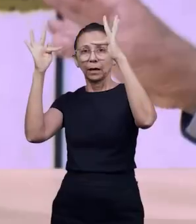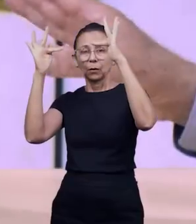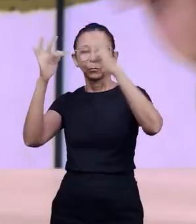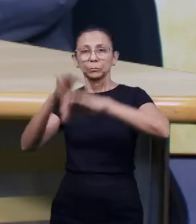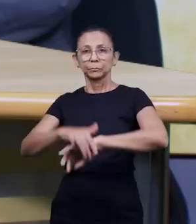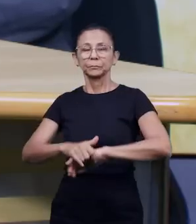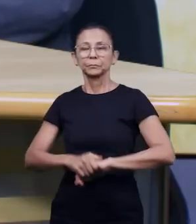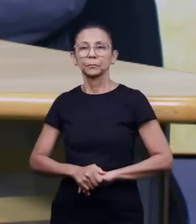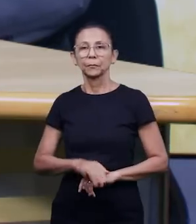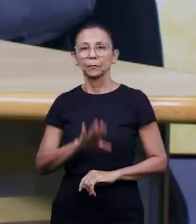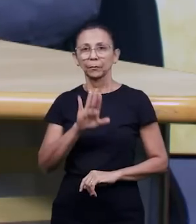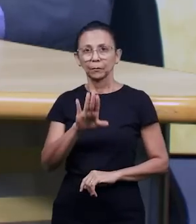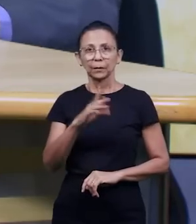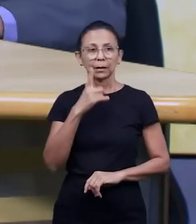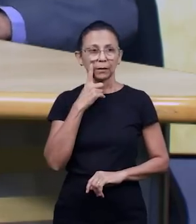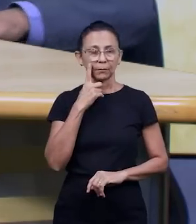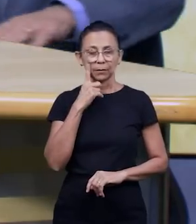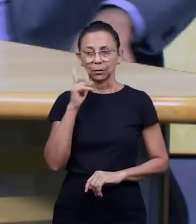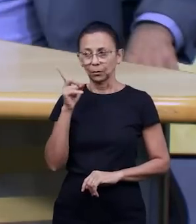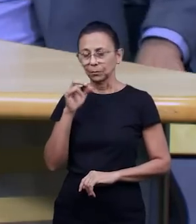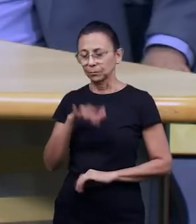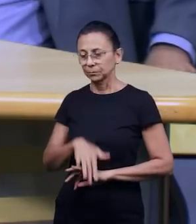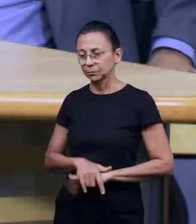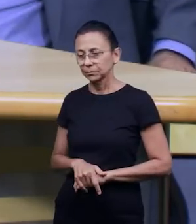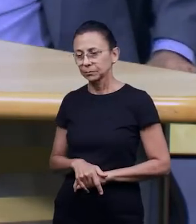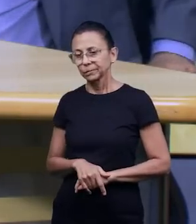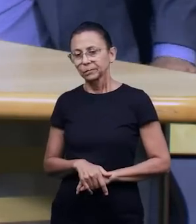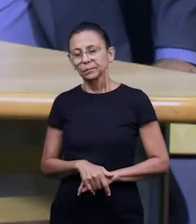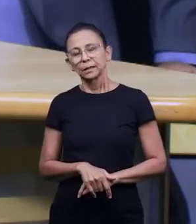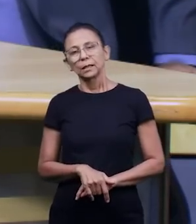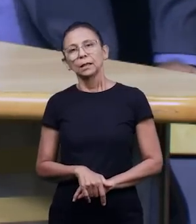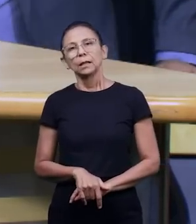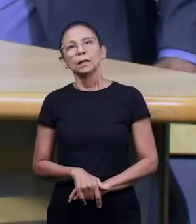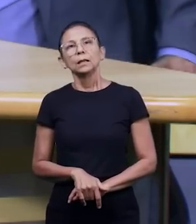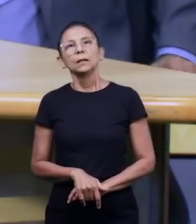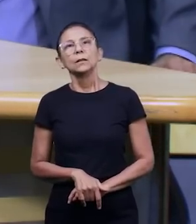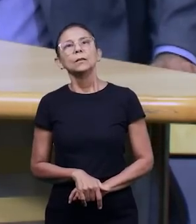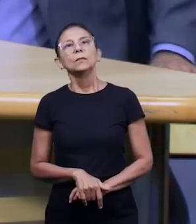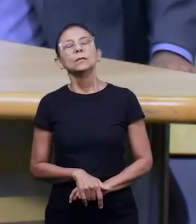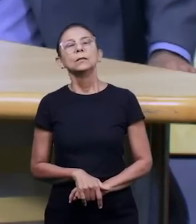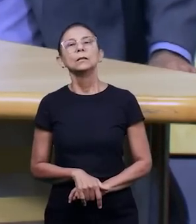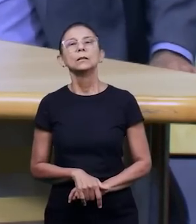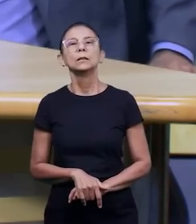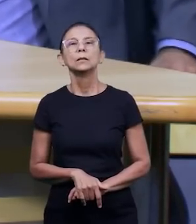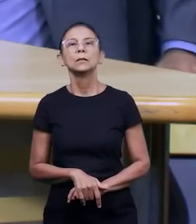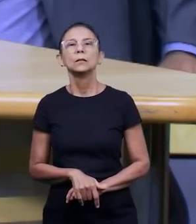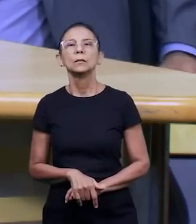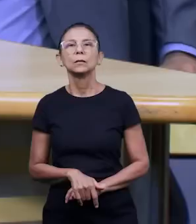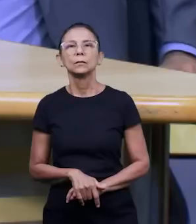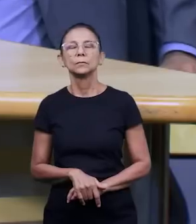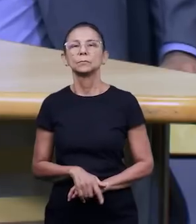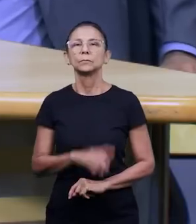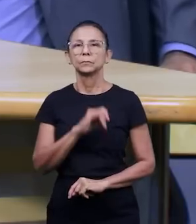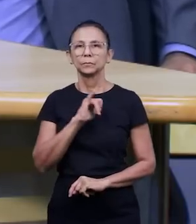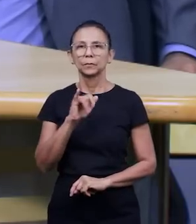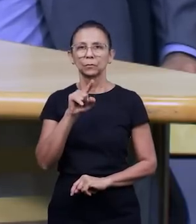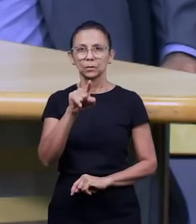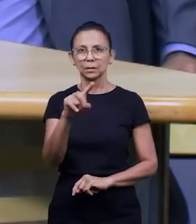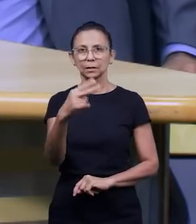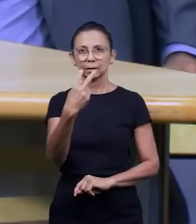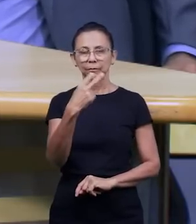Deus pediu de você, aquilo que Deus orientou, você não cumpriu. Isso é uma infidelidade. Tem várias formas de você detectar